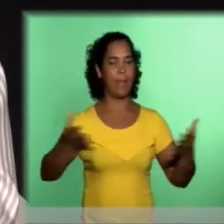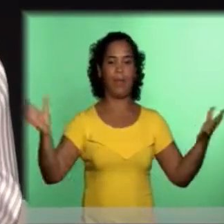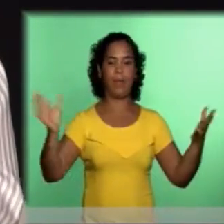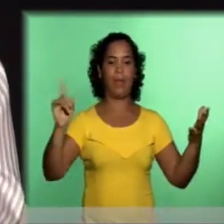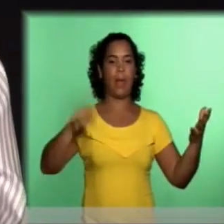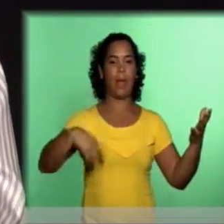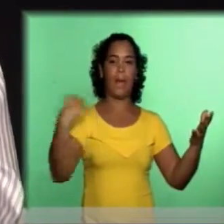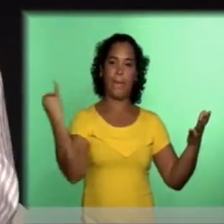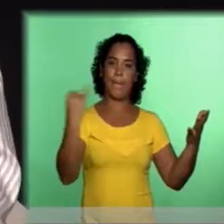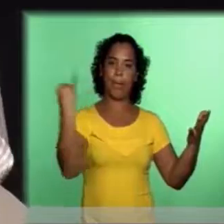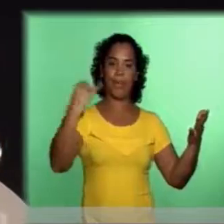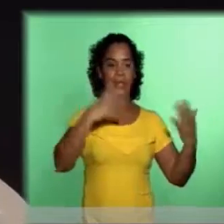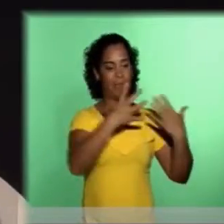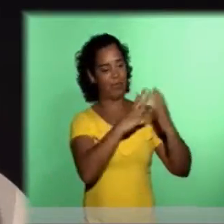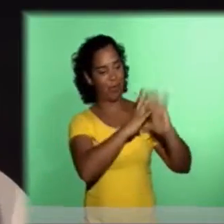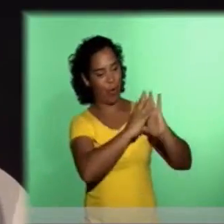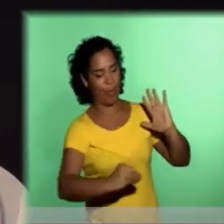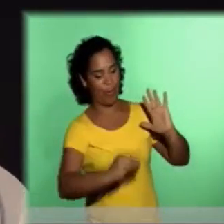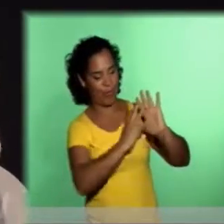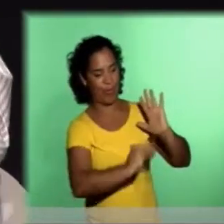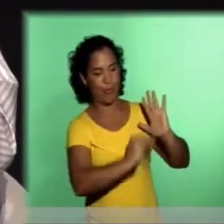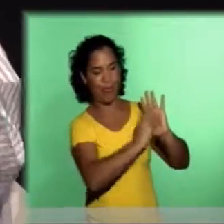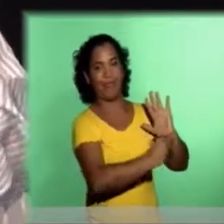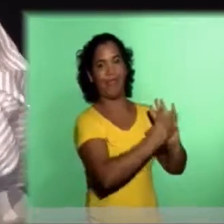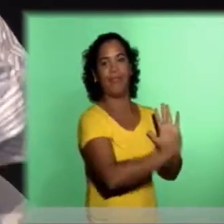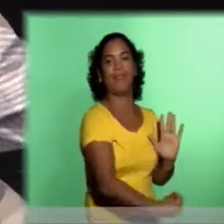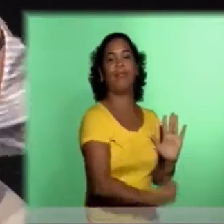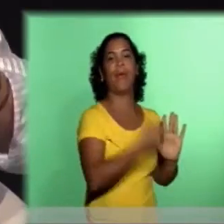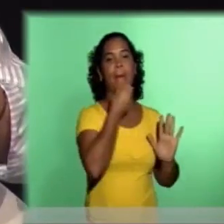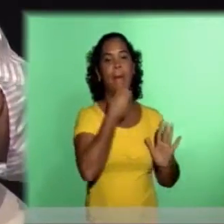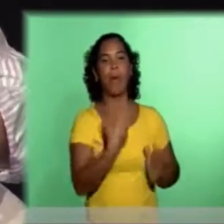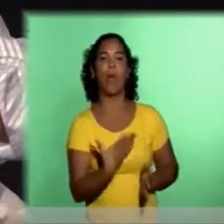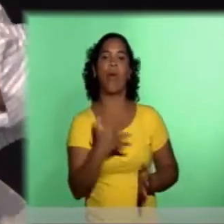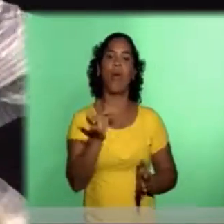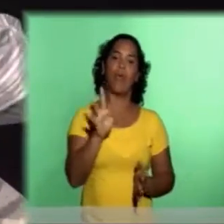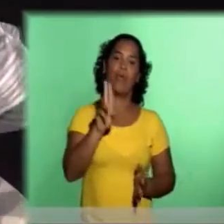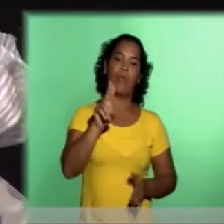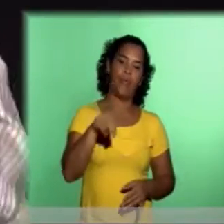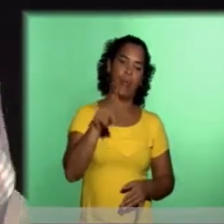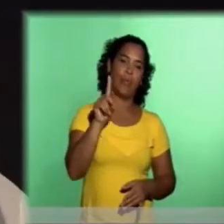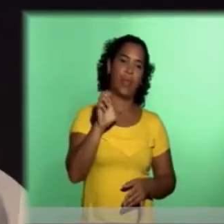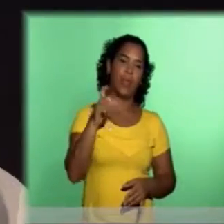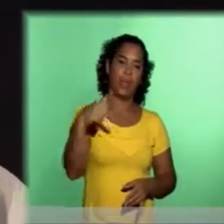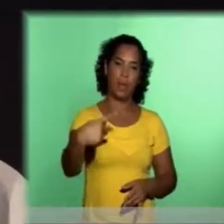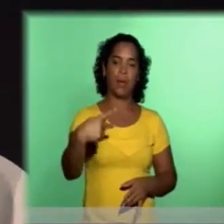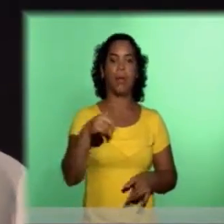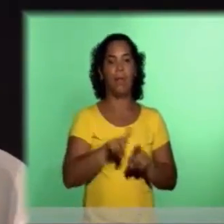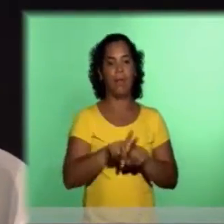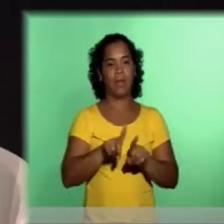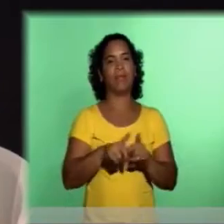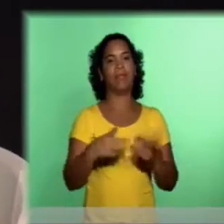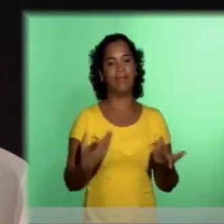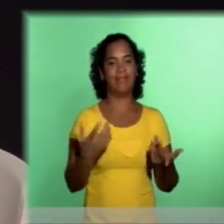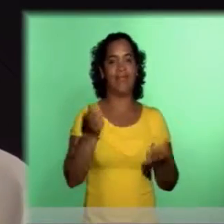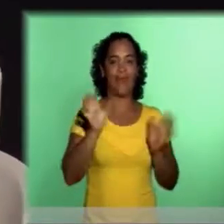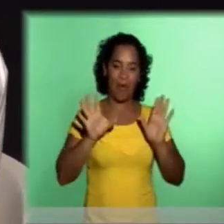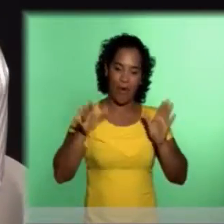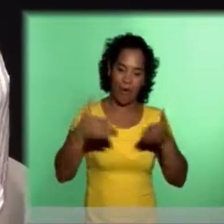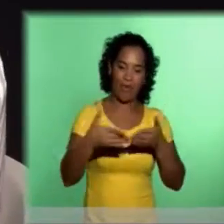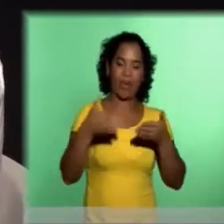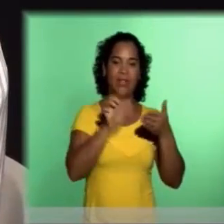tivemos posteriormente, principalmente na questão do Fundeb, do Fundef, e depois as conferências nacionais